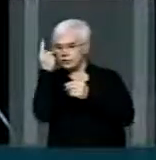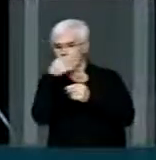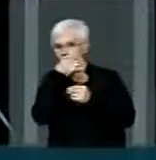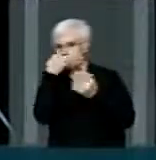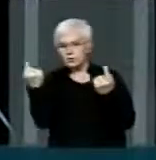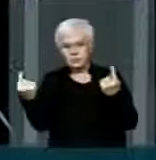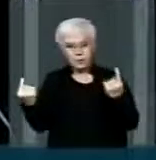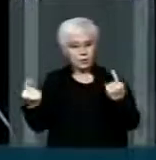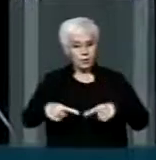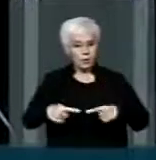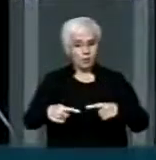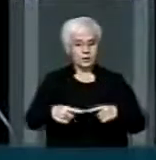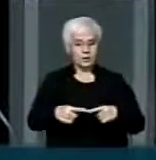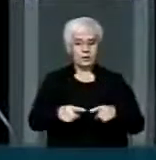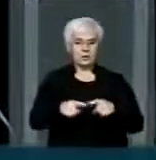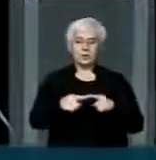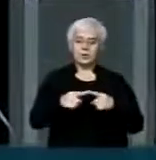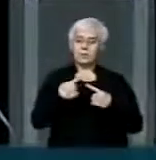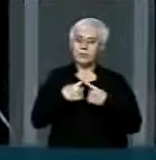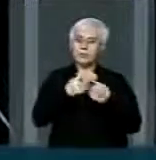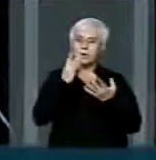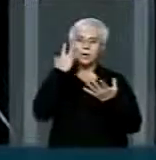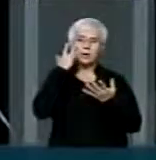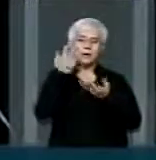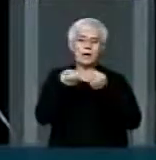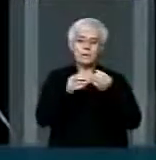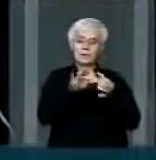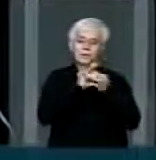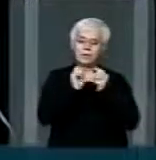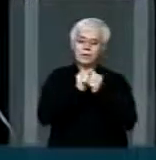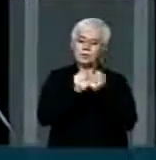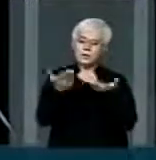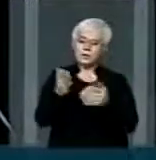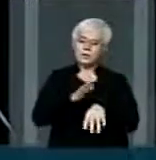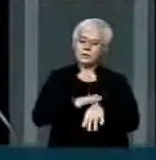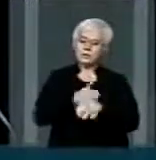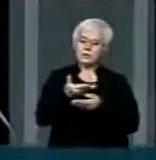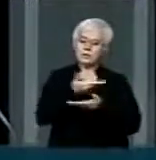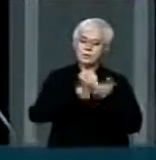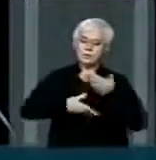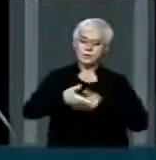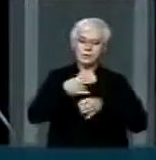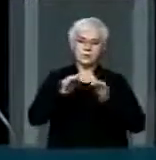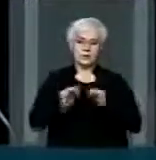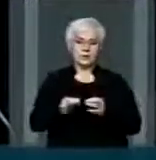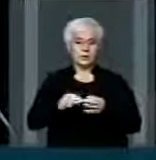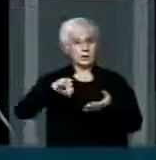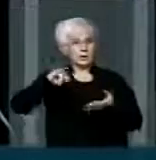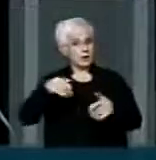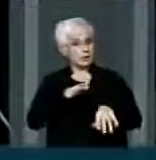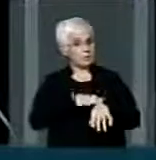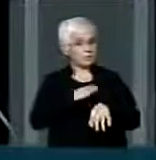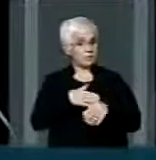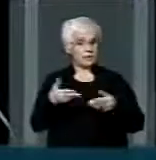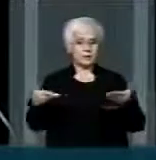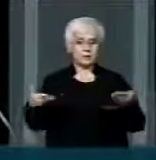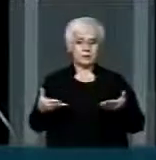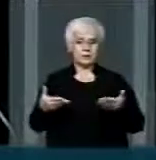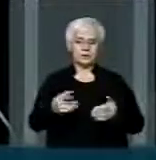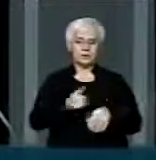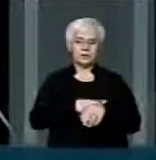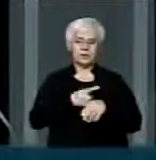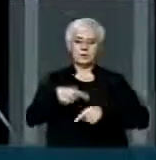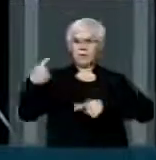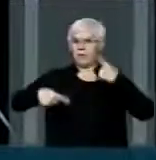de forma nenhuma conviver com esse grande momento, e ainda faz desse momento o momento das